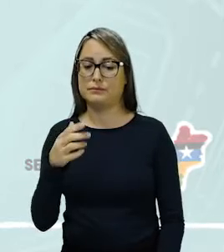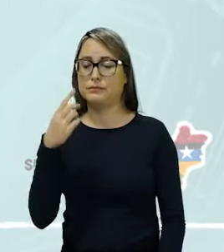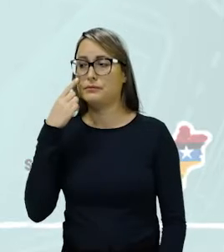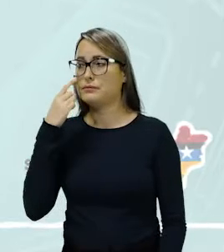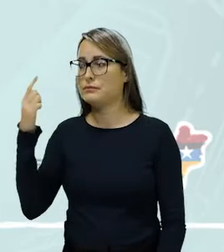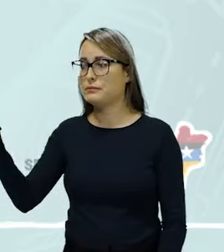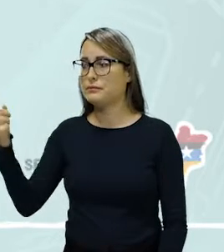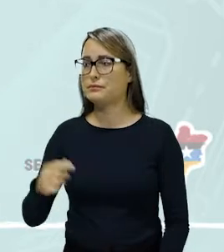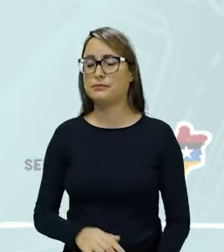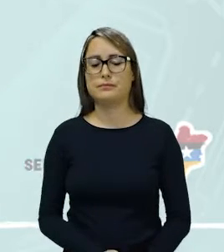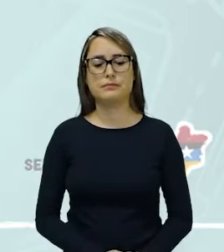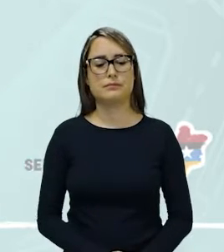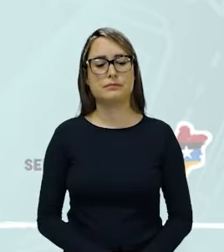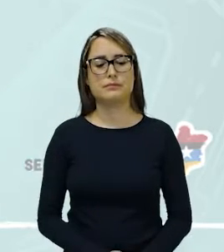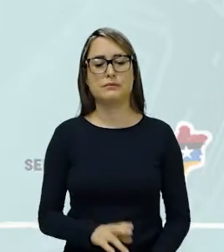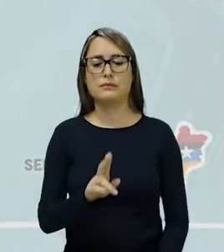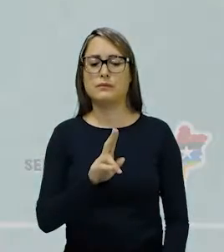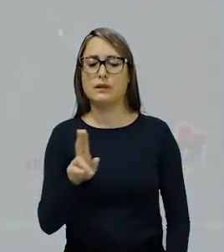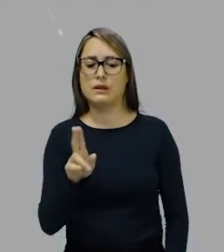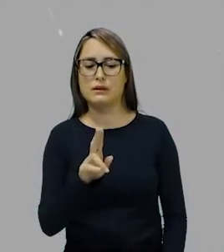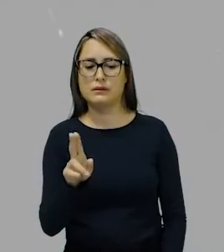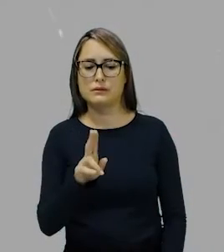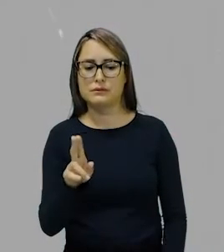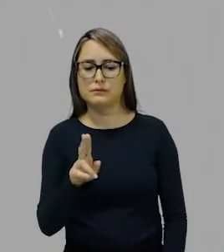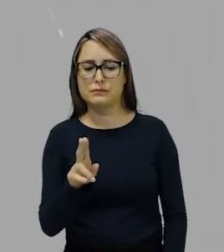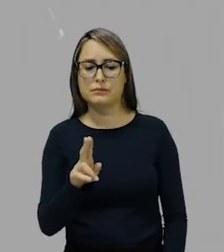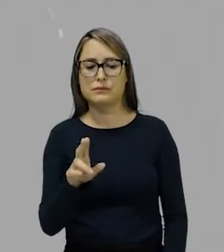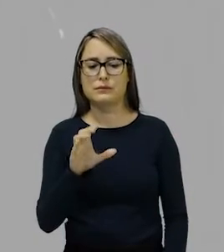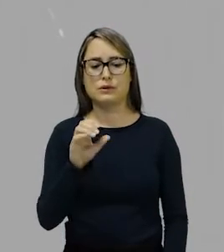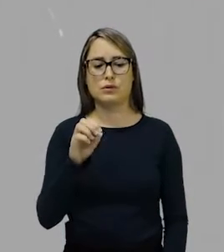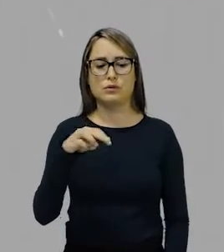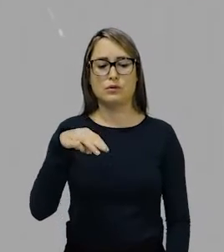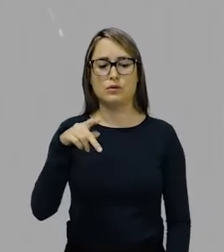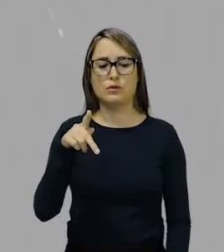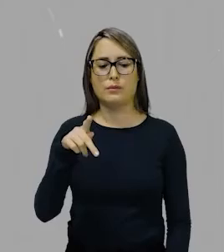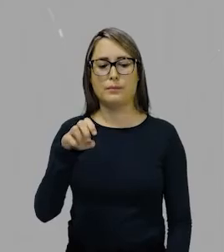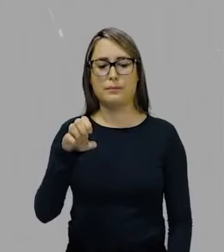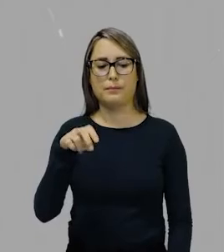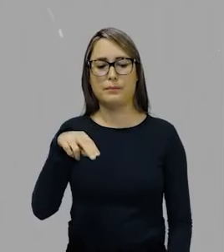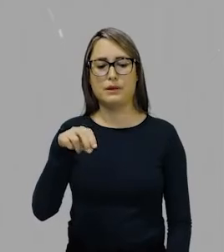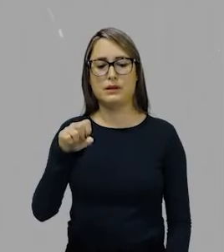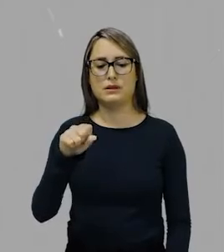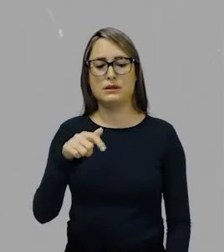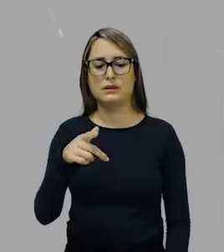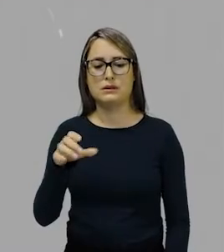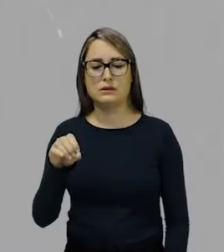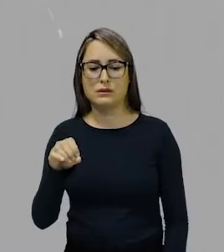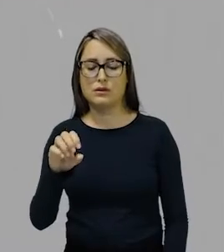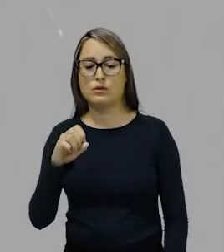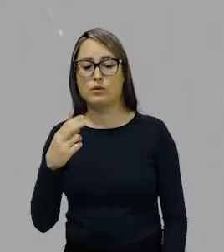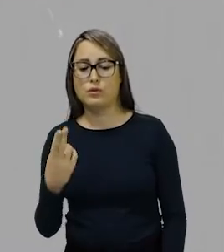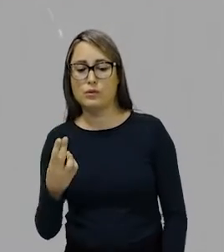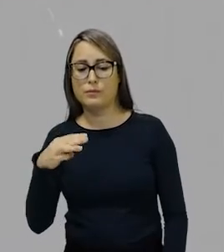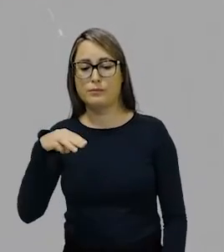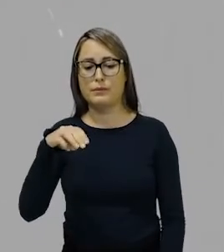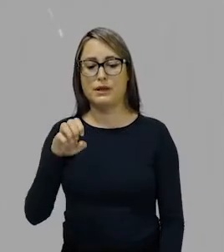Ou metameria, são sinônimos. Compensação ou metameria. É o